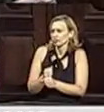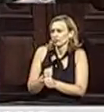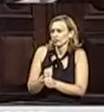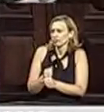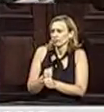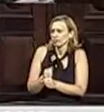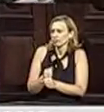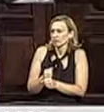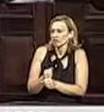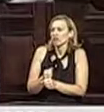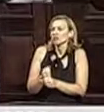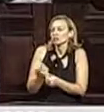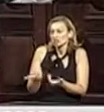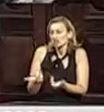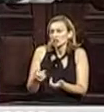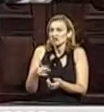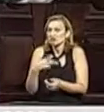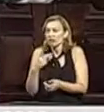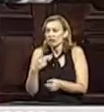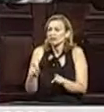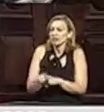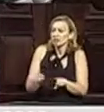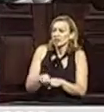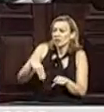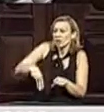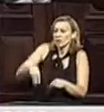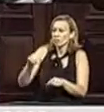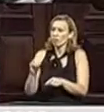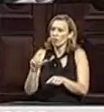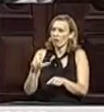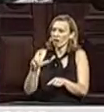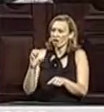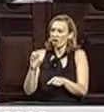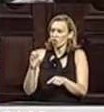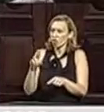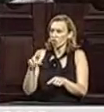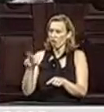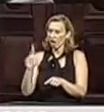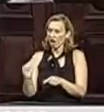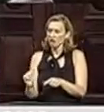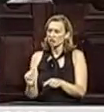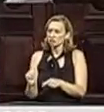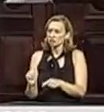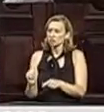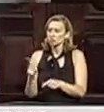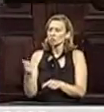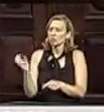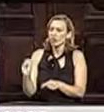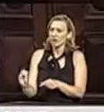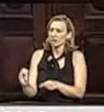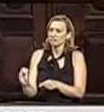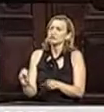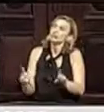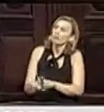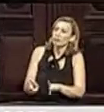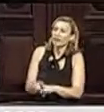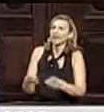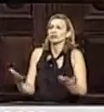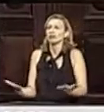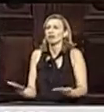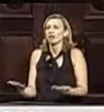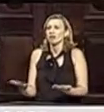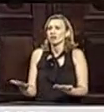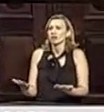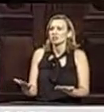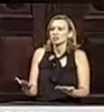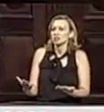calor da molécula do gás, que vai mais de 300 milhões ano. Então, sem falar